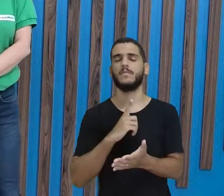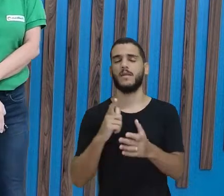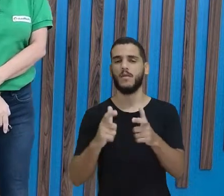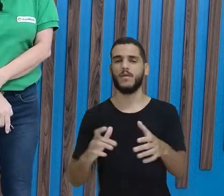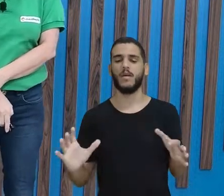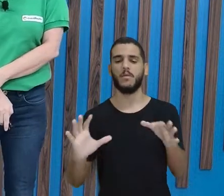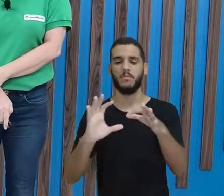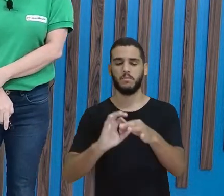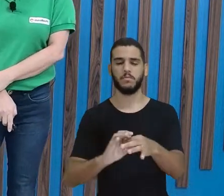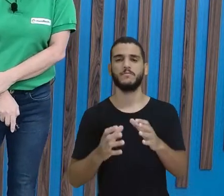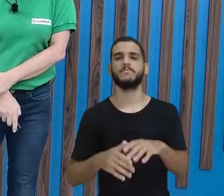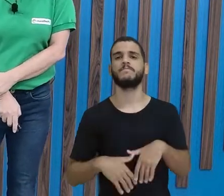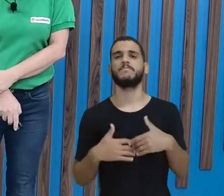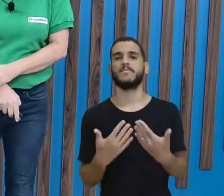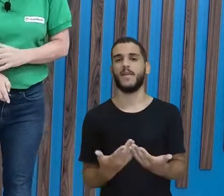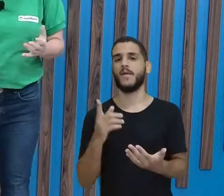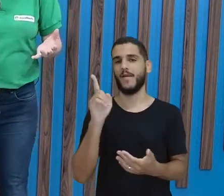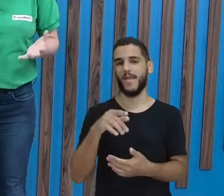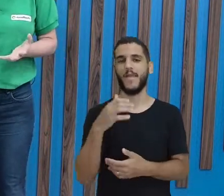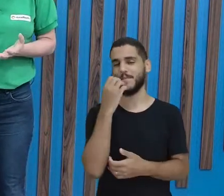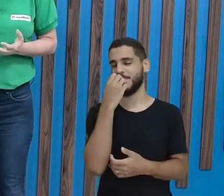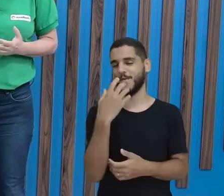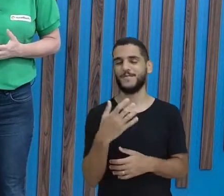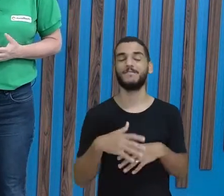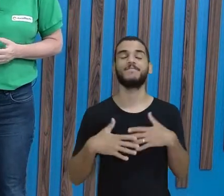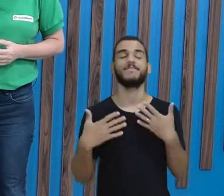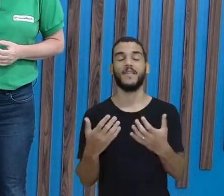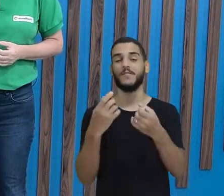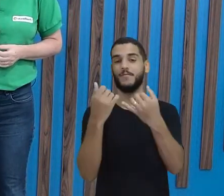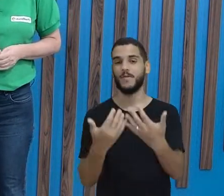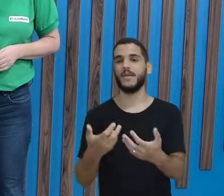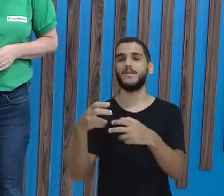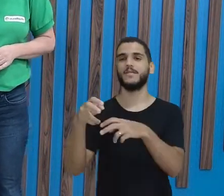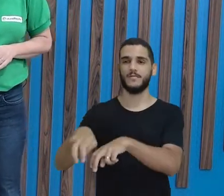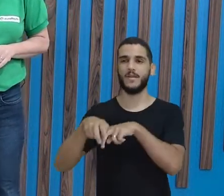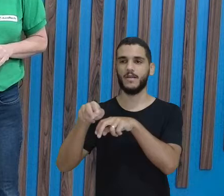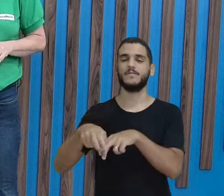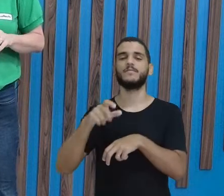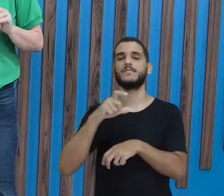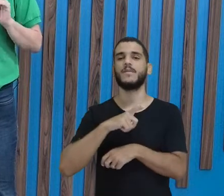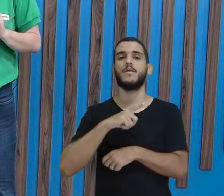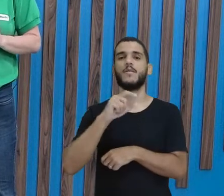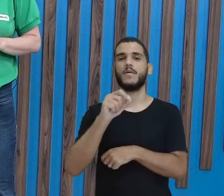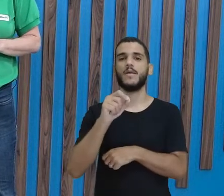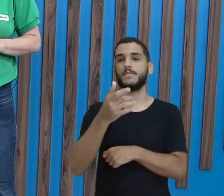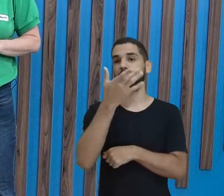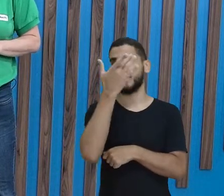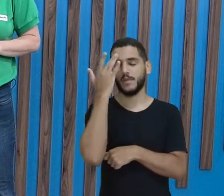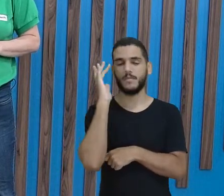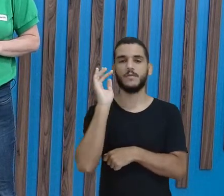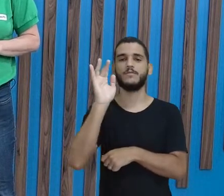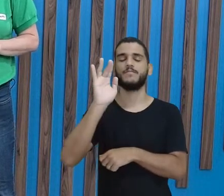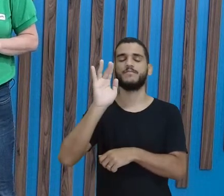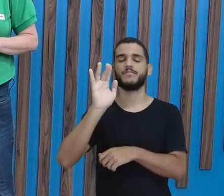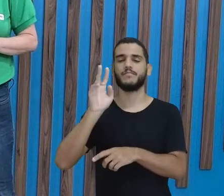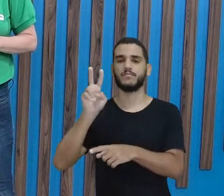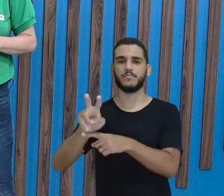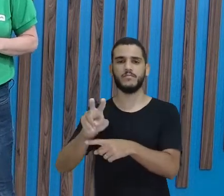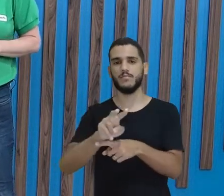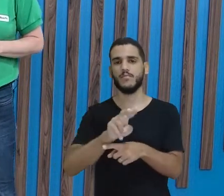super chique. Então, continuando falando sobre a área rural, temos aqui essa imagem. Ó. As pessoas que cuidam